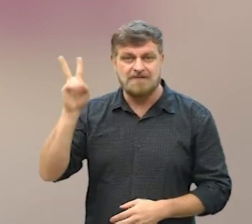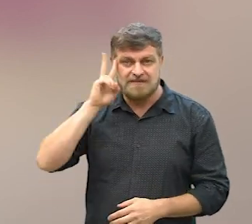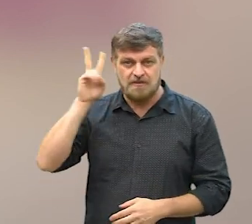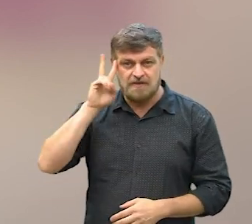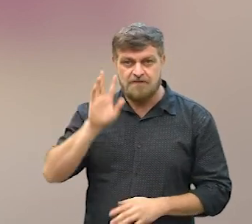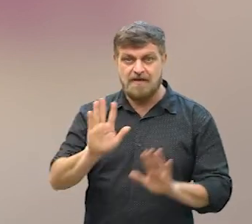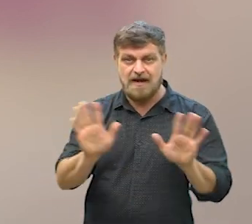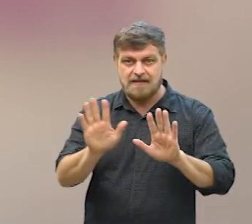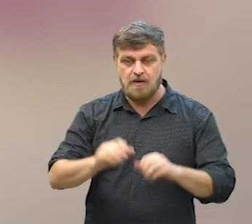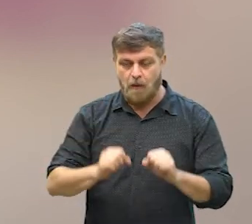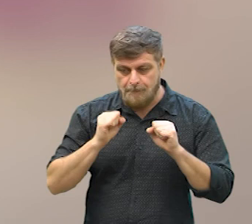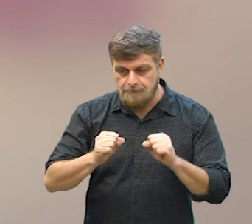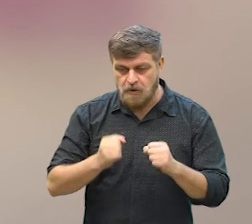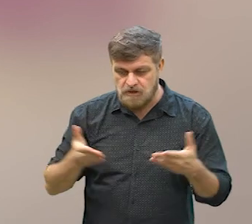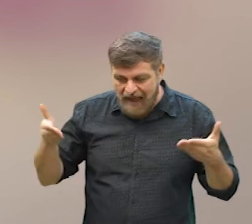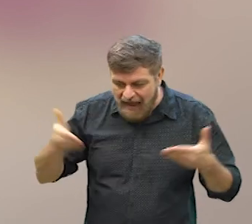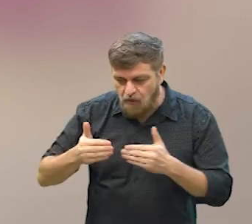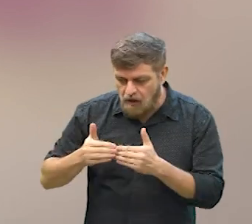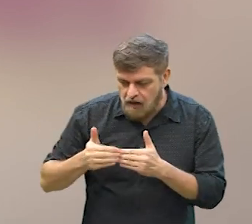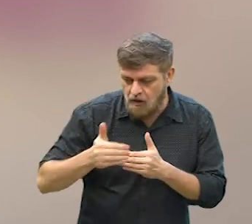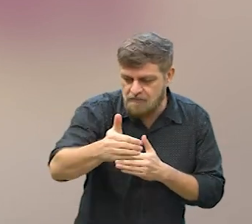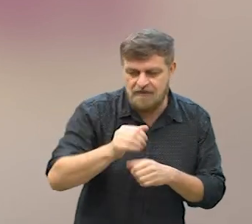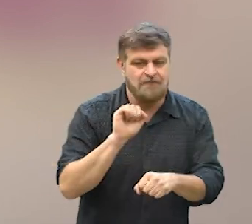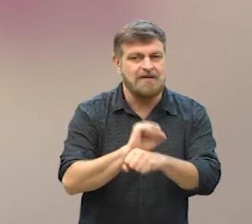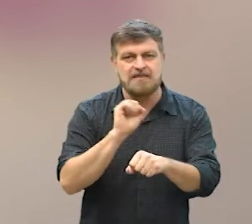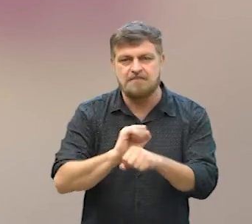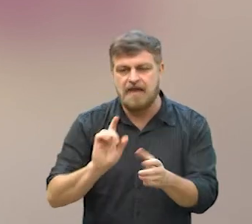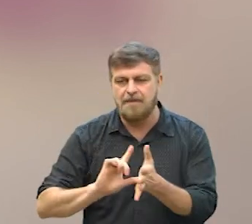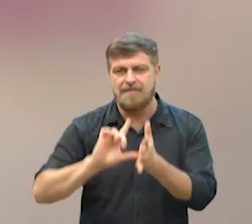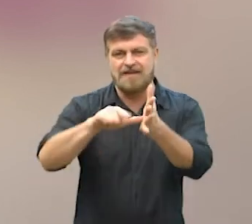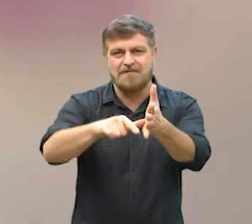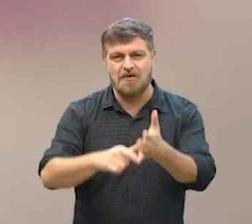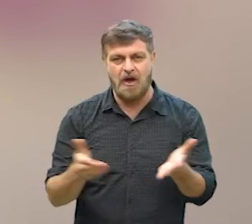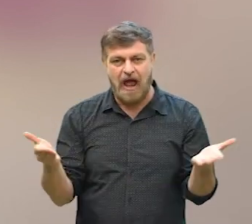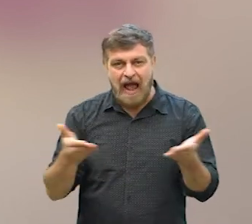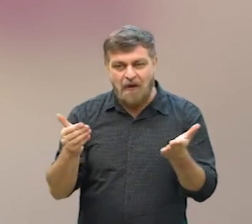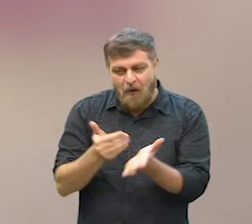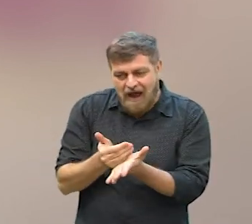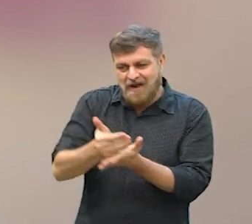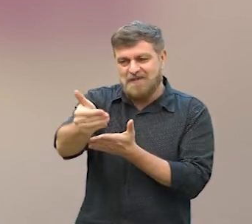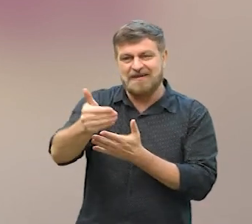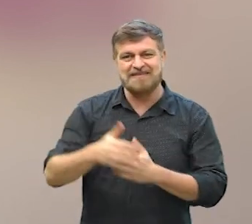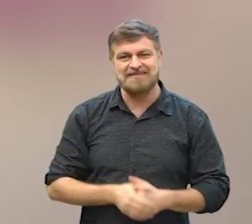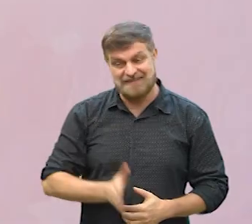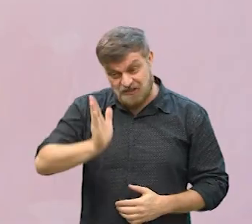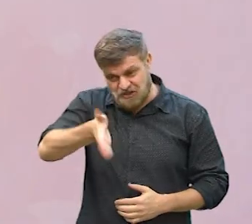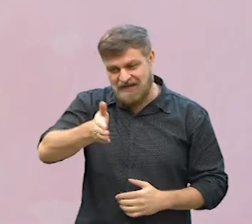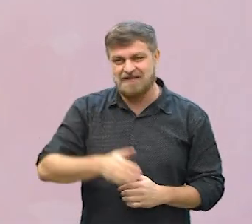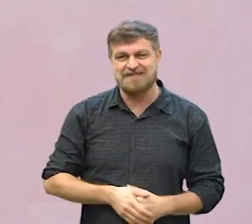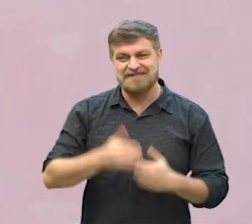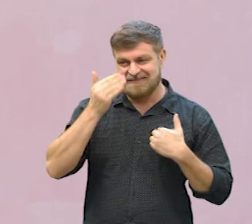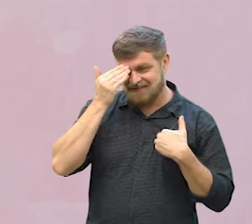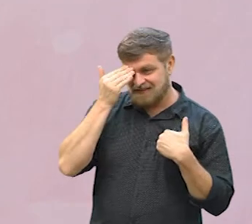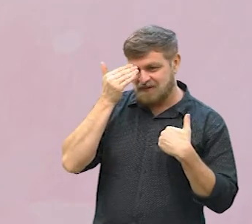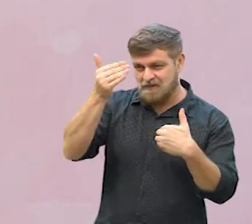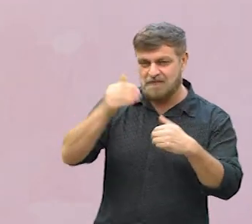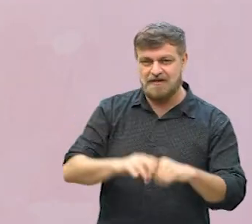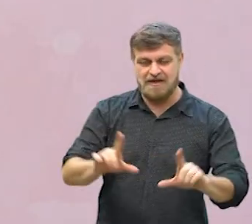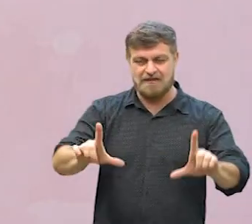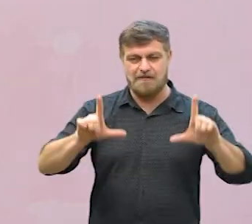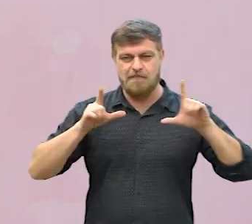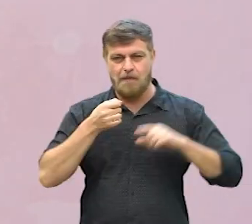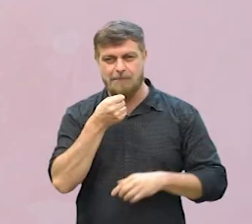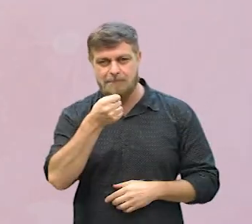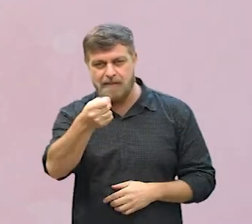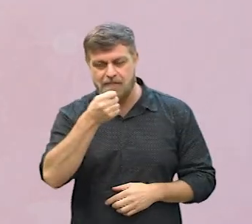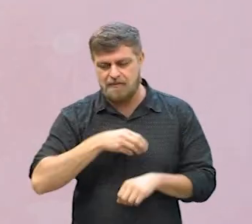de começar segunda-feira, não. Se você pode começar para agora, não deixa para segunda-feira. Comece já. Dani, muito obrigada por